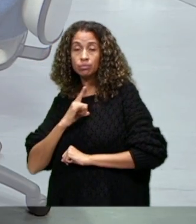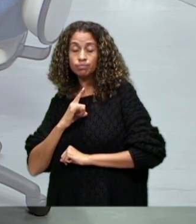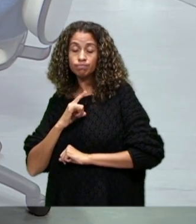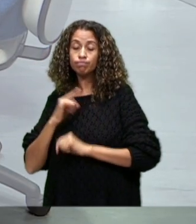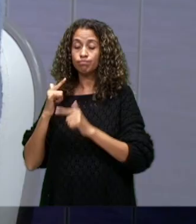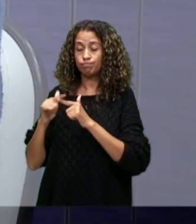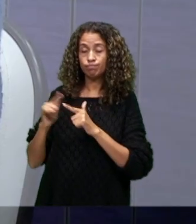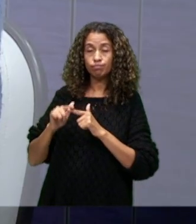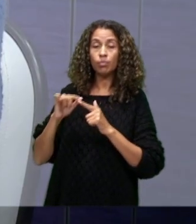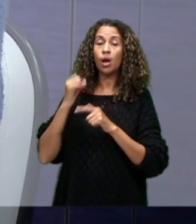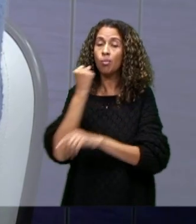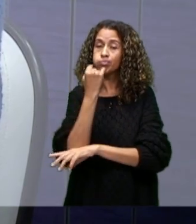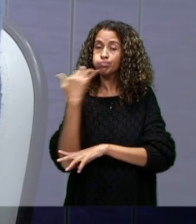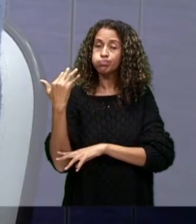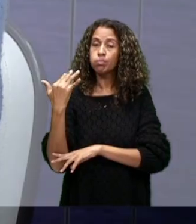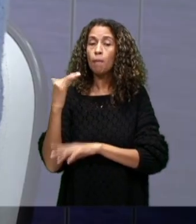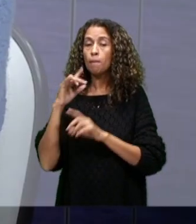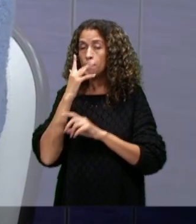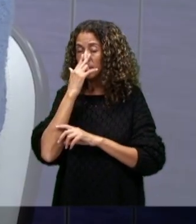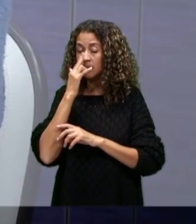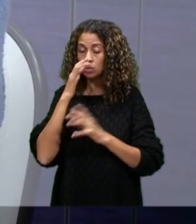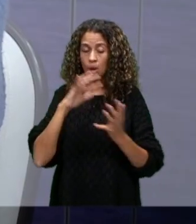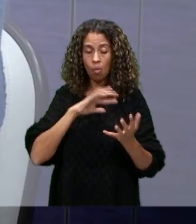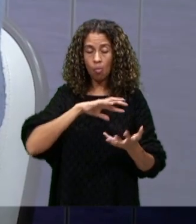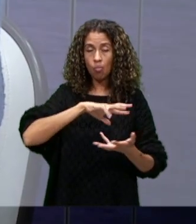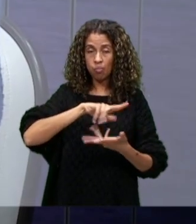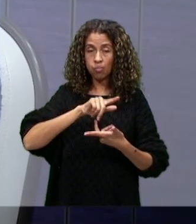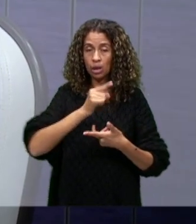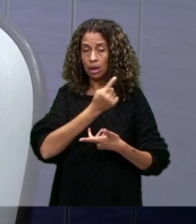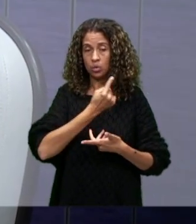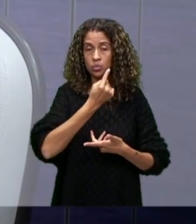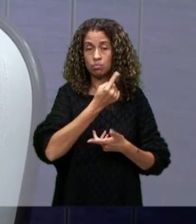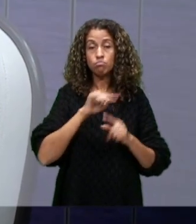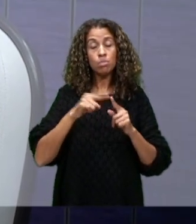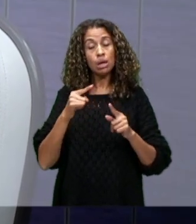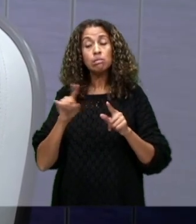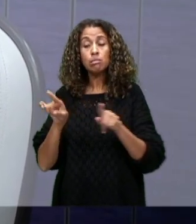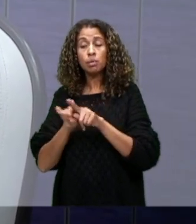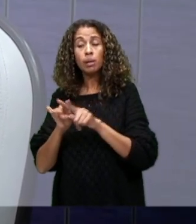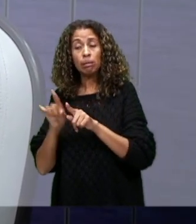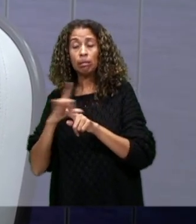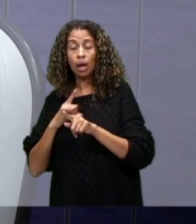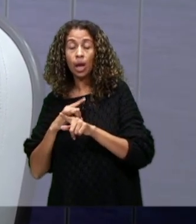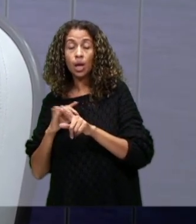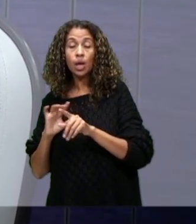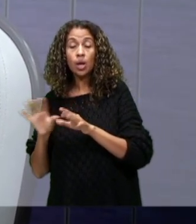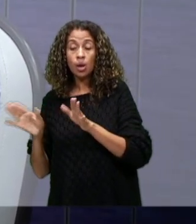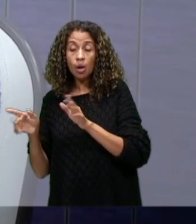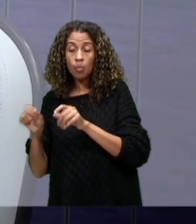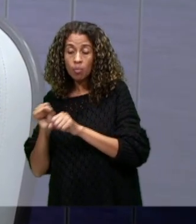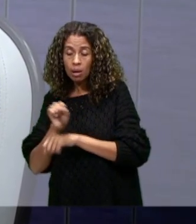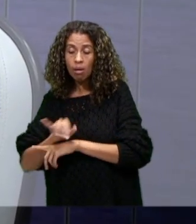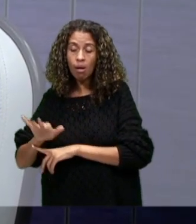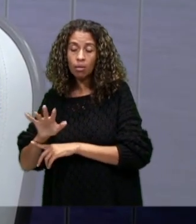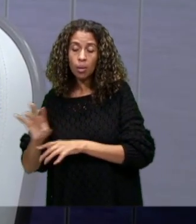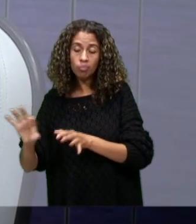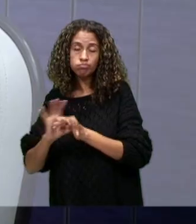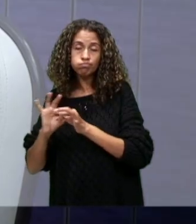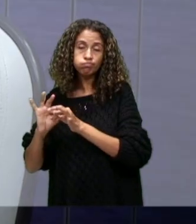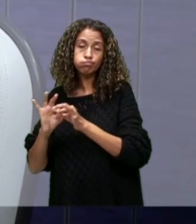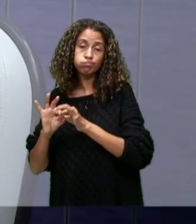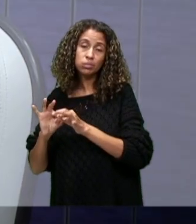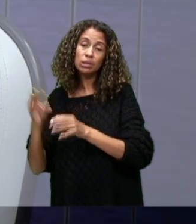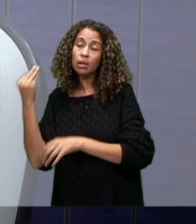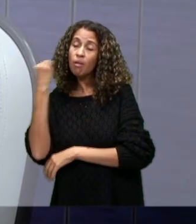gente tem essa esfera individual, que é bastante importante, mas a gente tem também a esfera coletiva, que está muito enfraquecida. A gente vive num